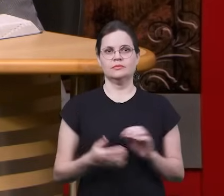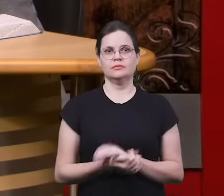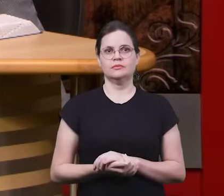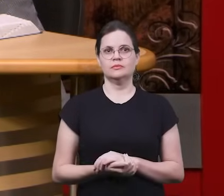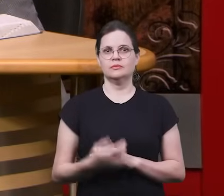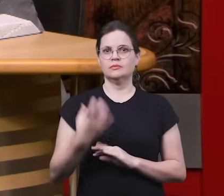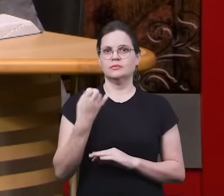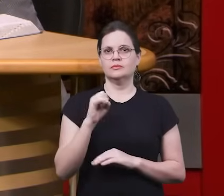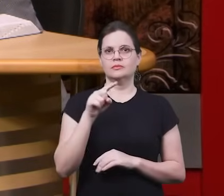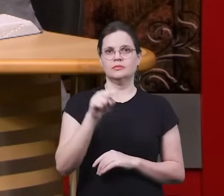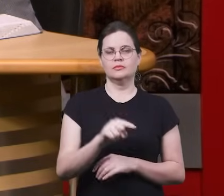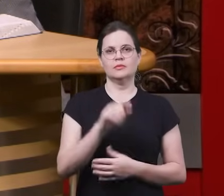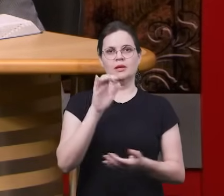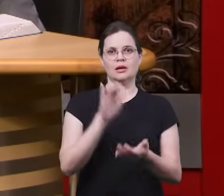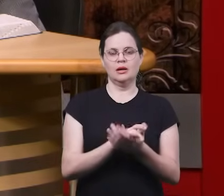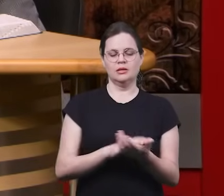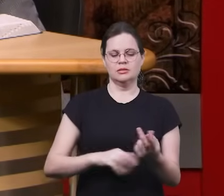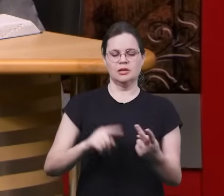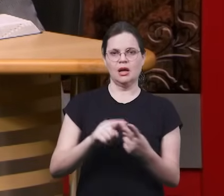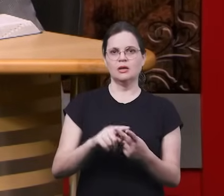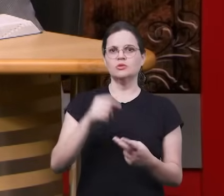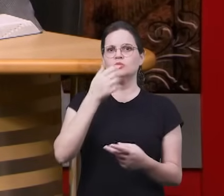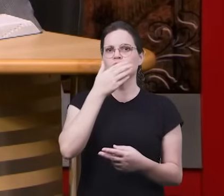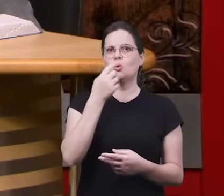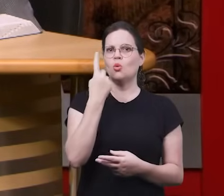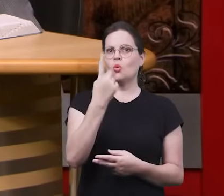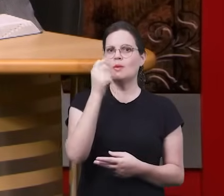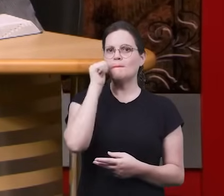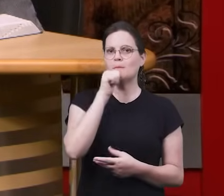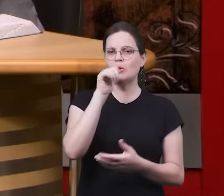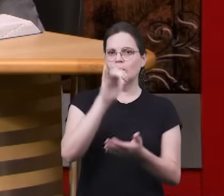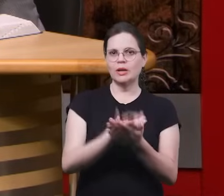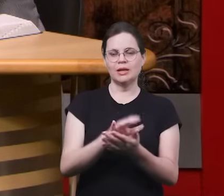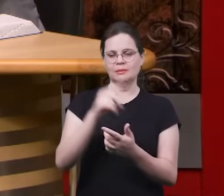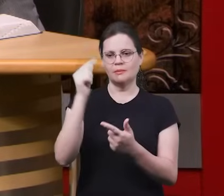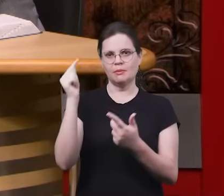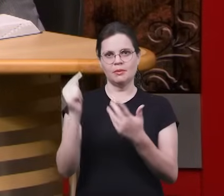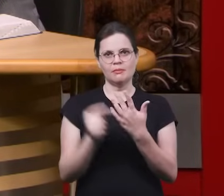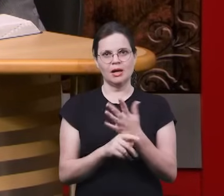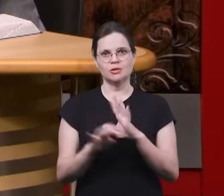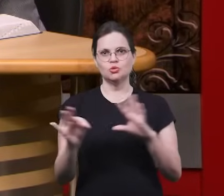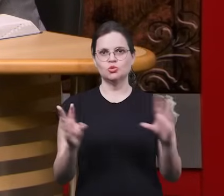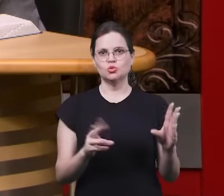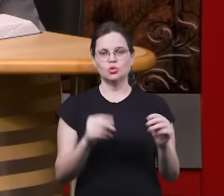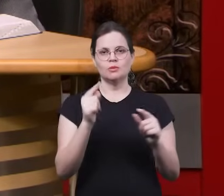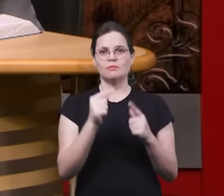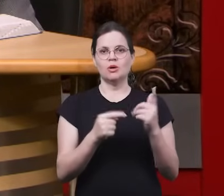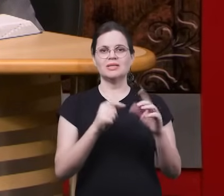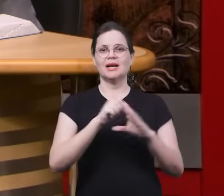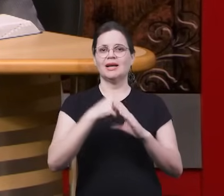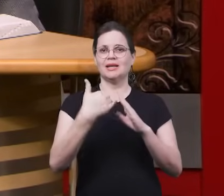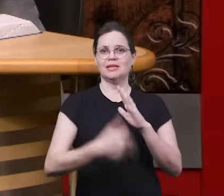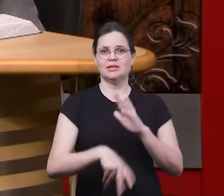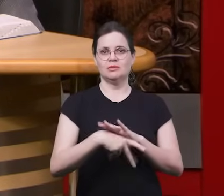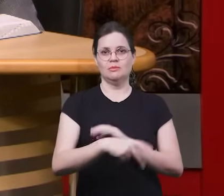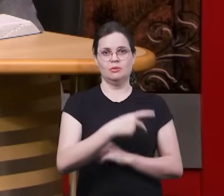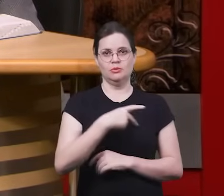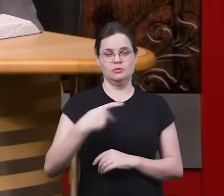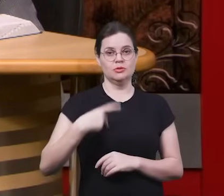Santo, seja casado, marido de uma só mulher. Então tá tudo lá. Entendeu? O homem,